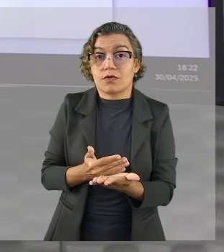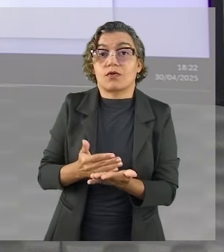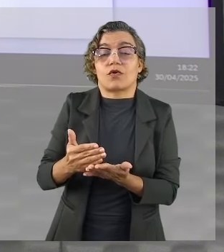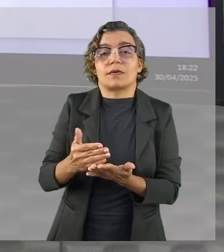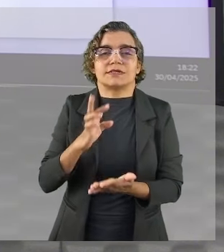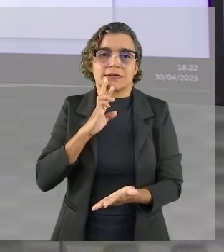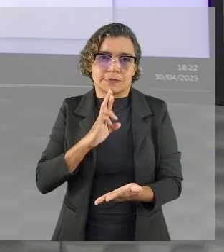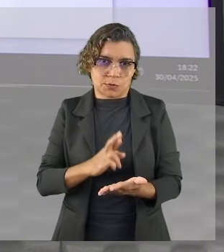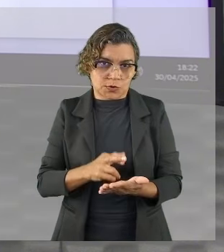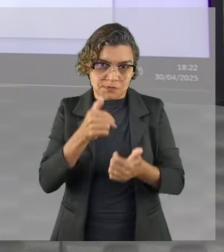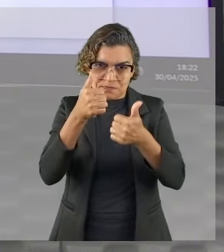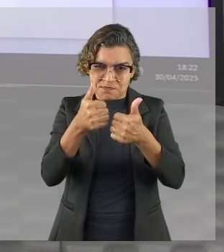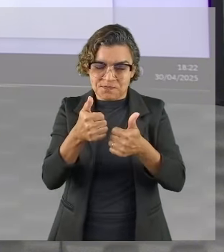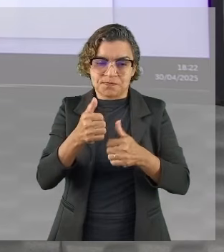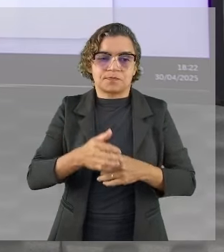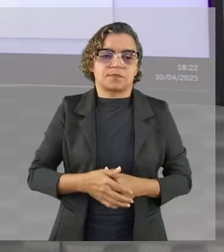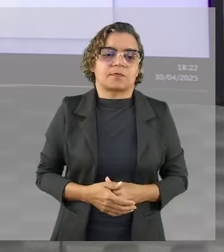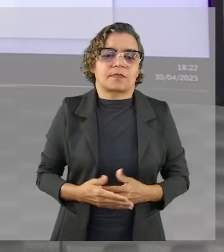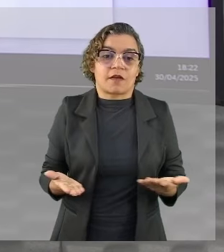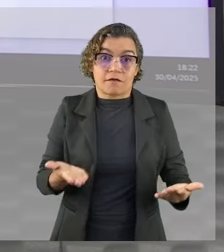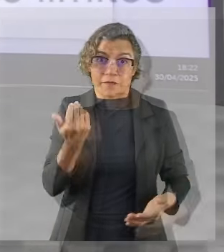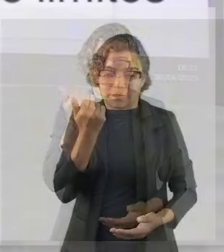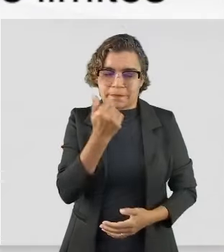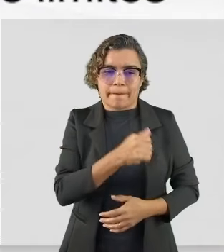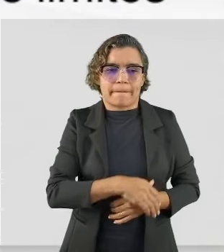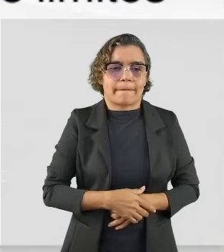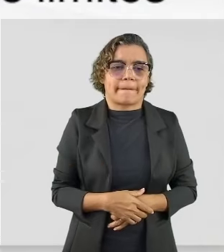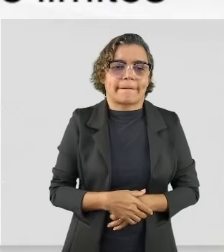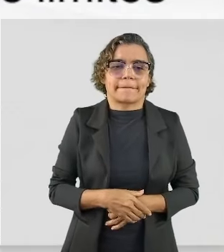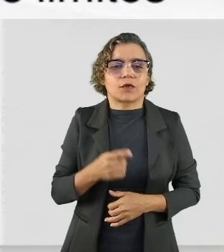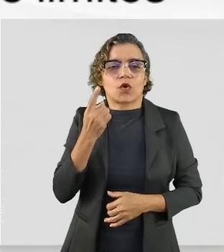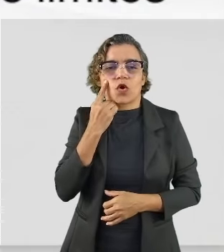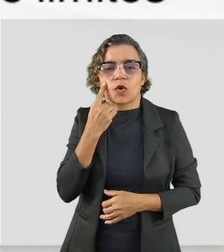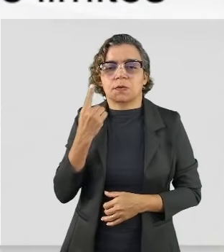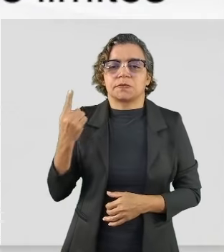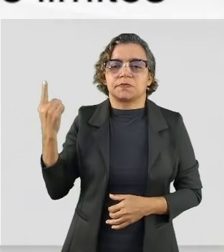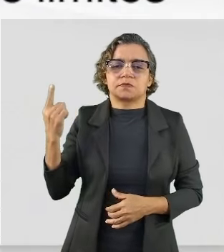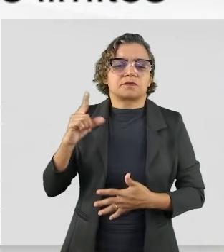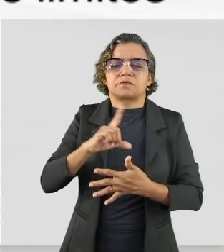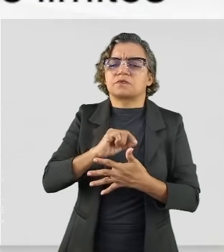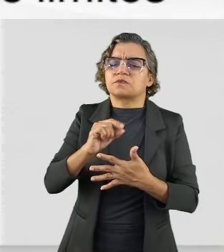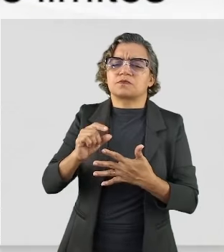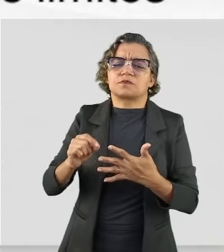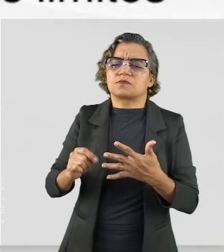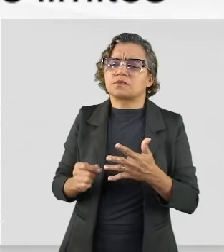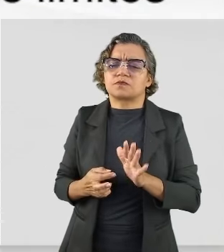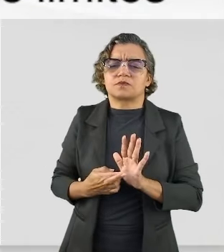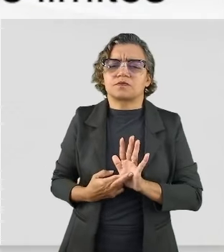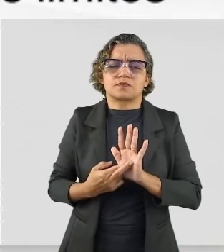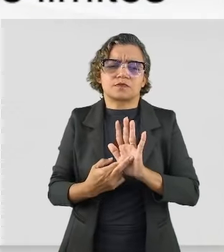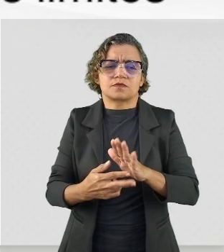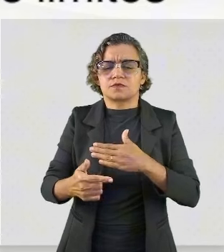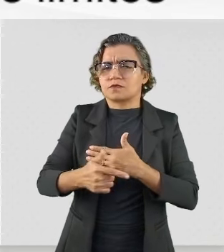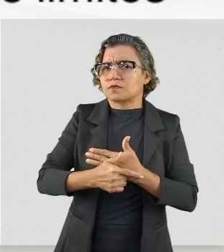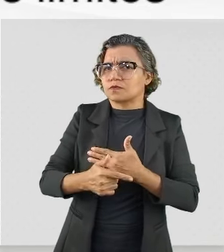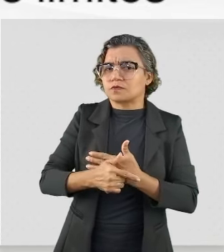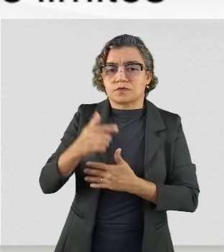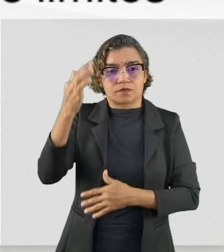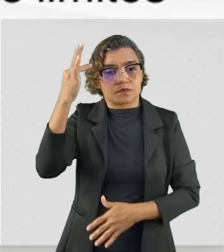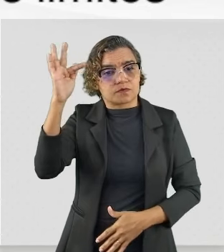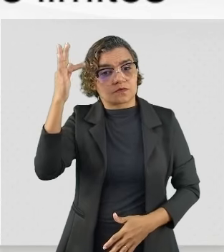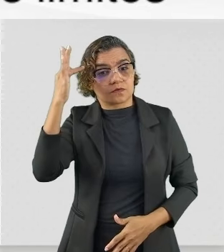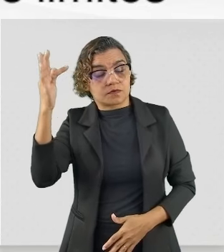resolver questões. Vamos lá. Essa daqui diz o seguinte: qual das alternativas melhor representa a função da